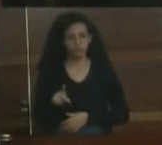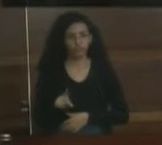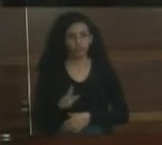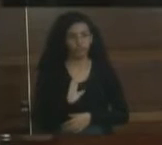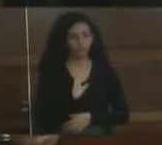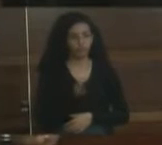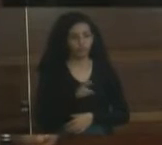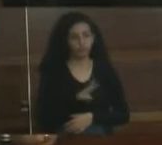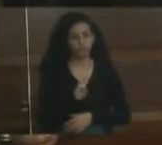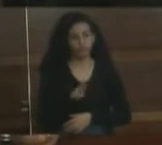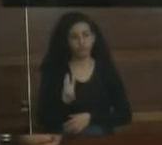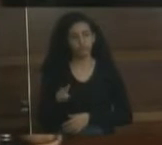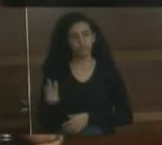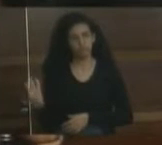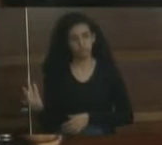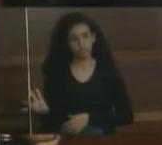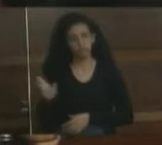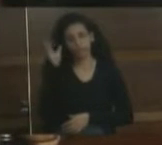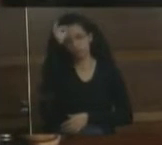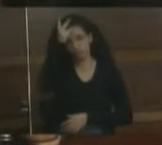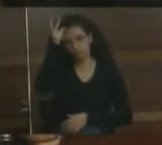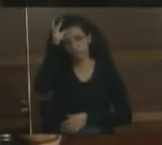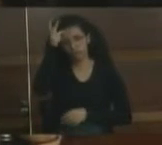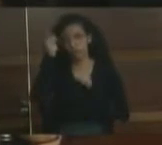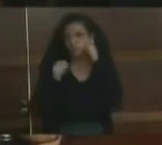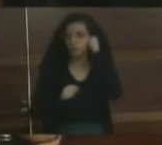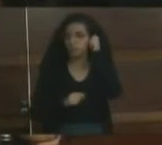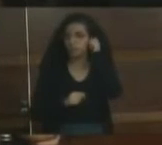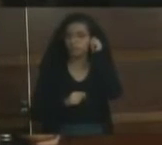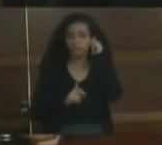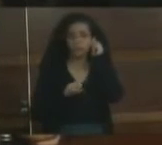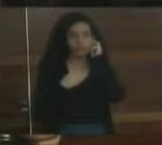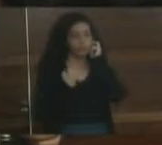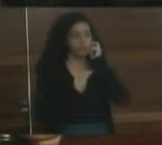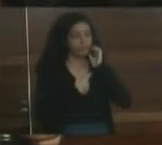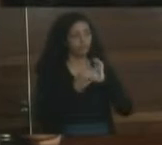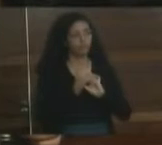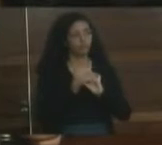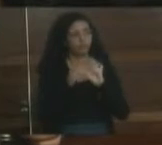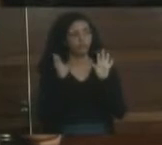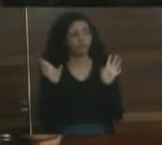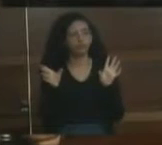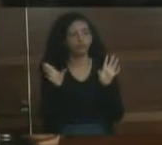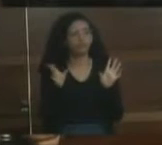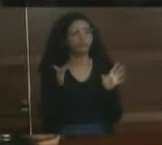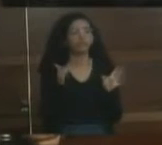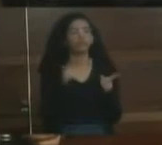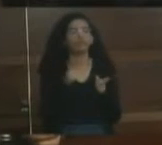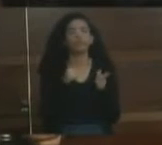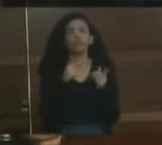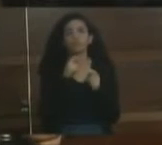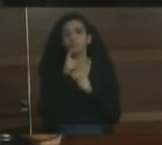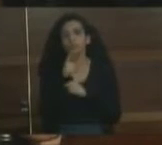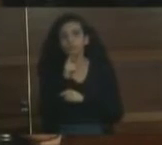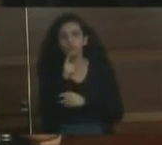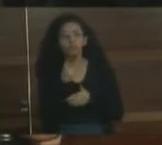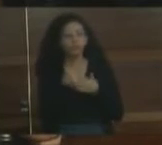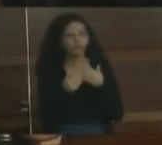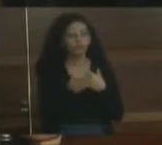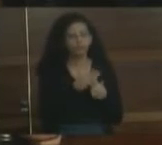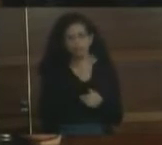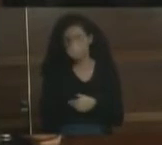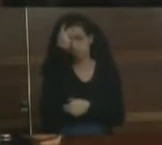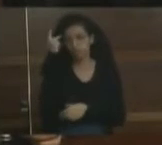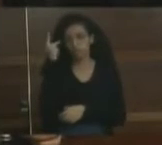no site do município a controladoria-geral está à disposição para tirar as dúvidas de qualquer munícipe